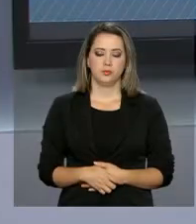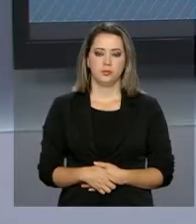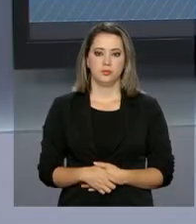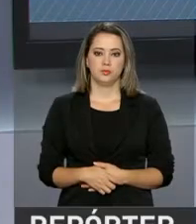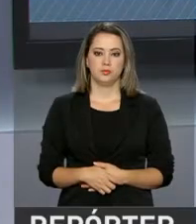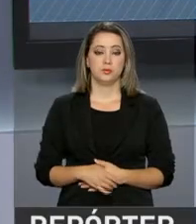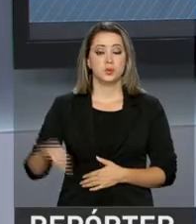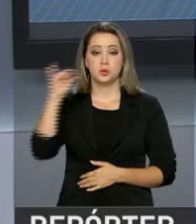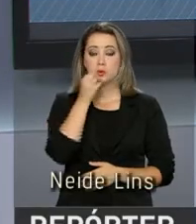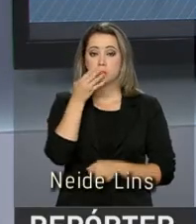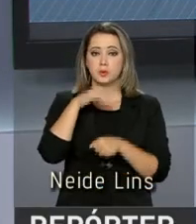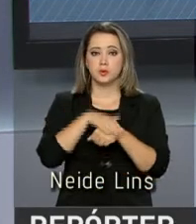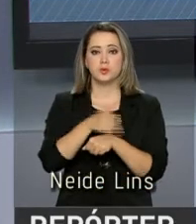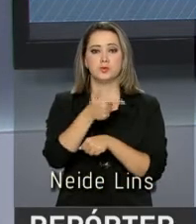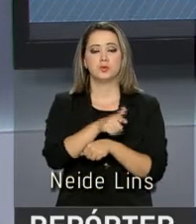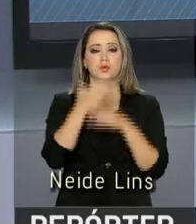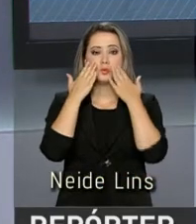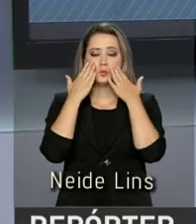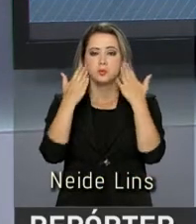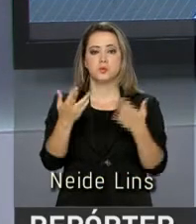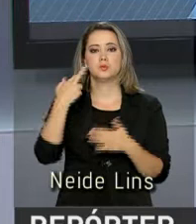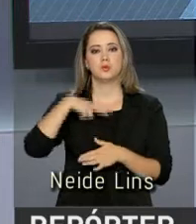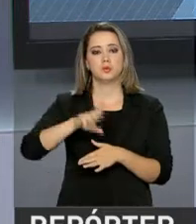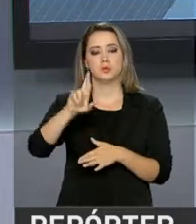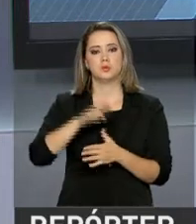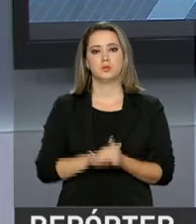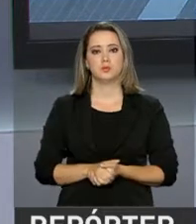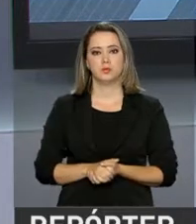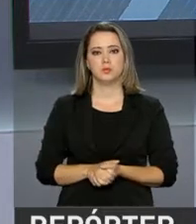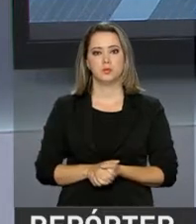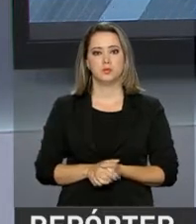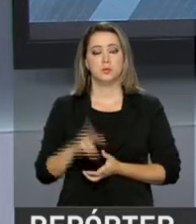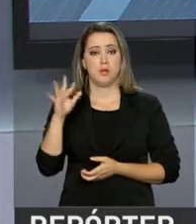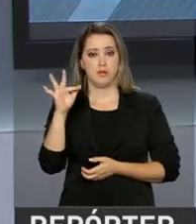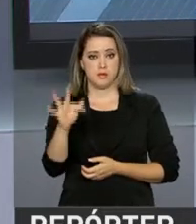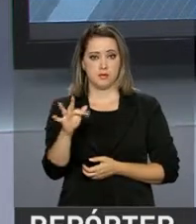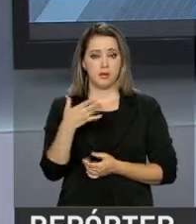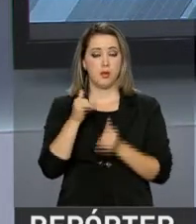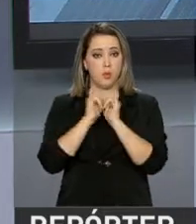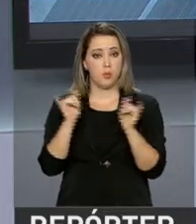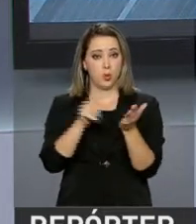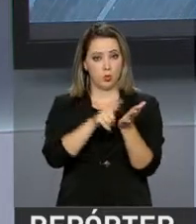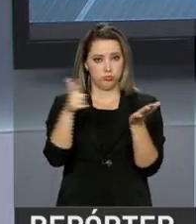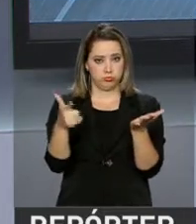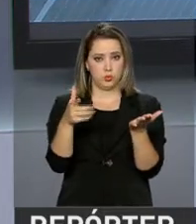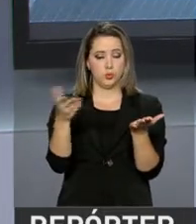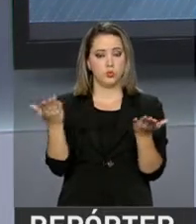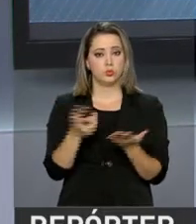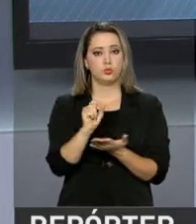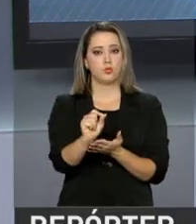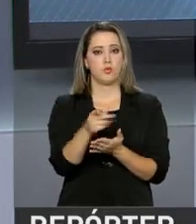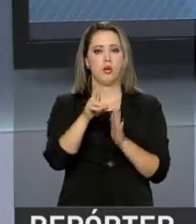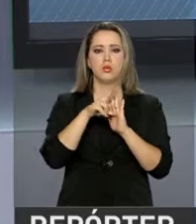olá boa noite no ar mais uma edição do repórter nbr a receita federal publicou no diário oficial da união